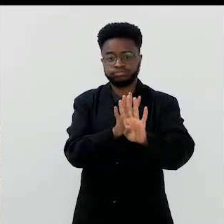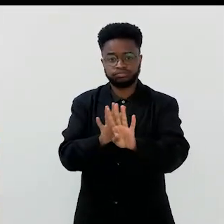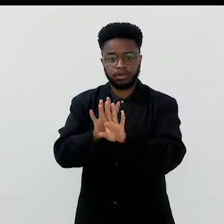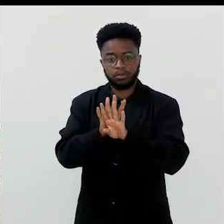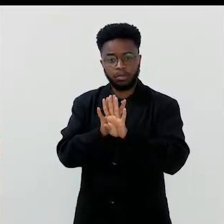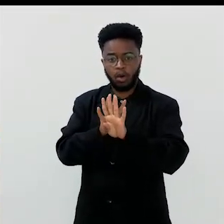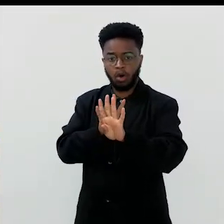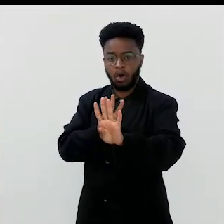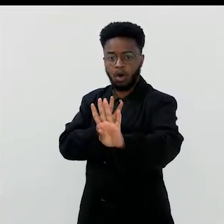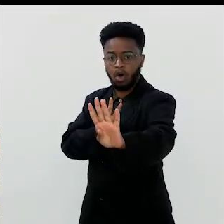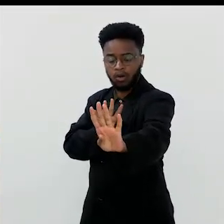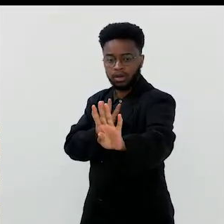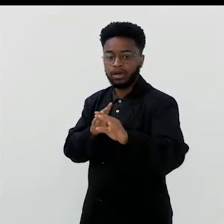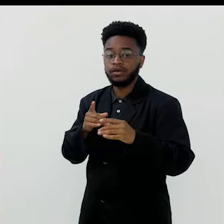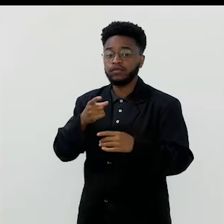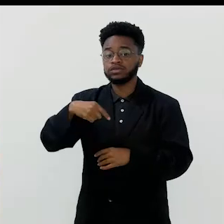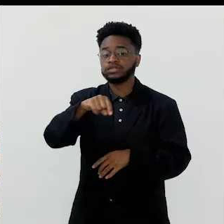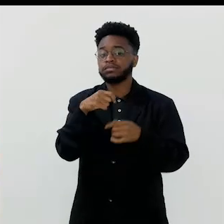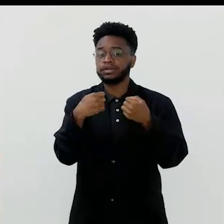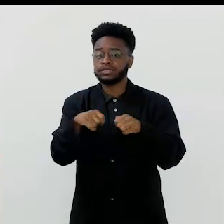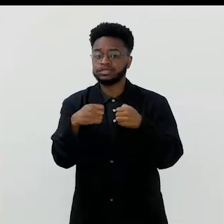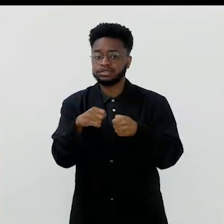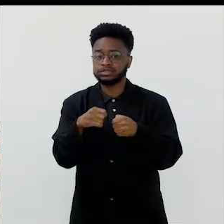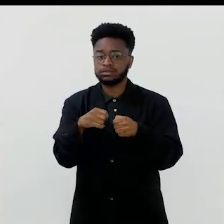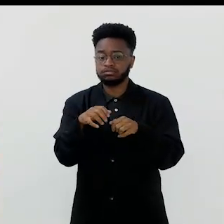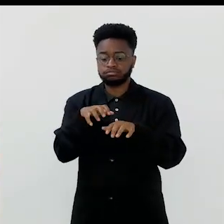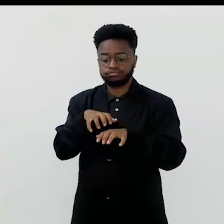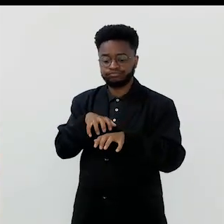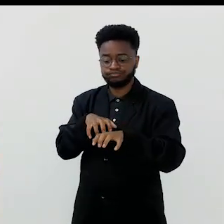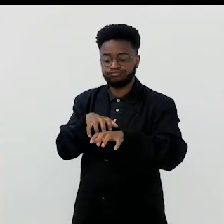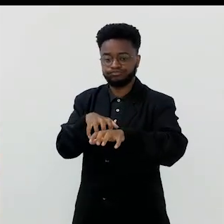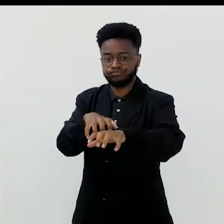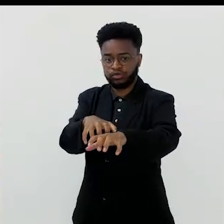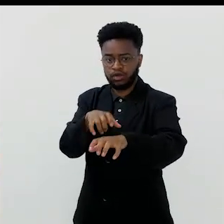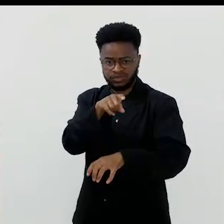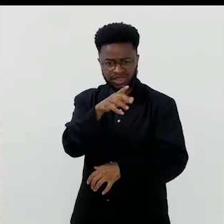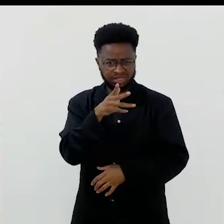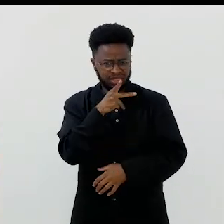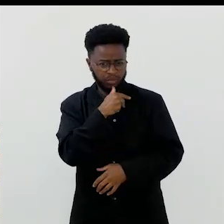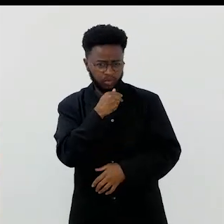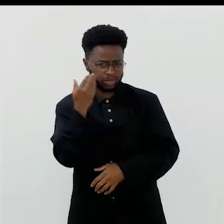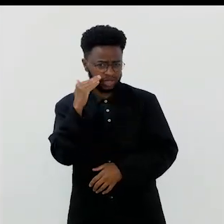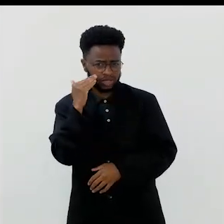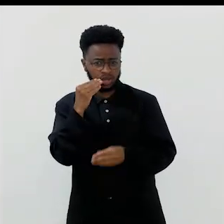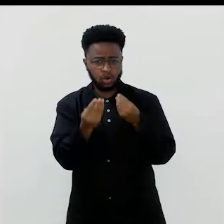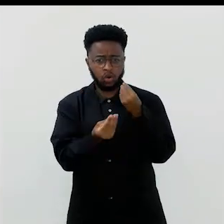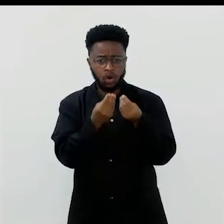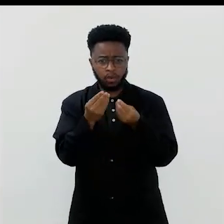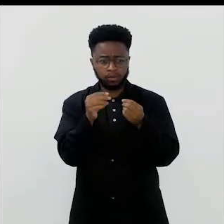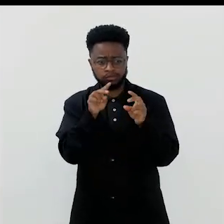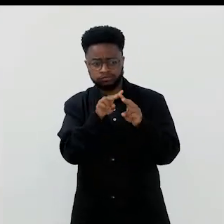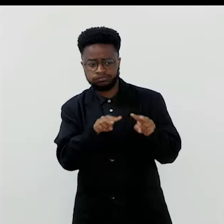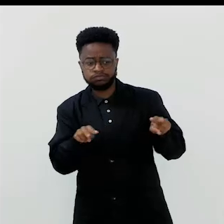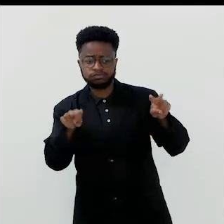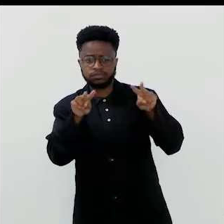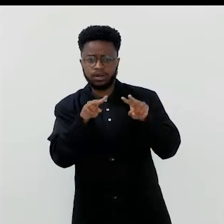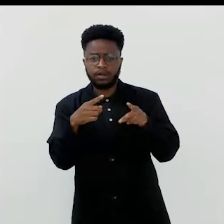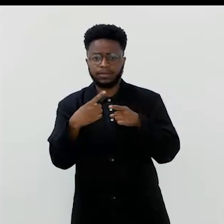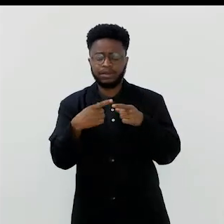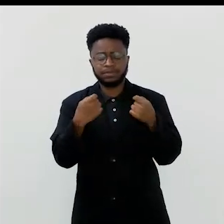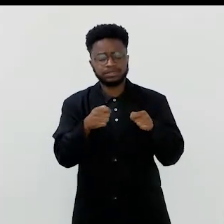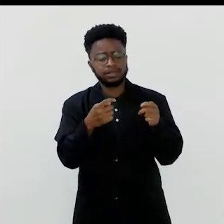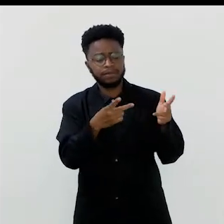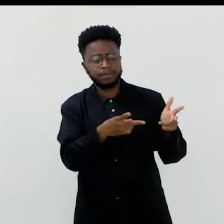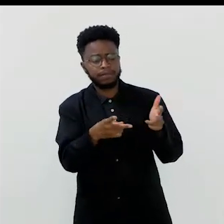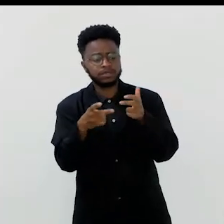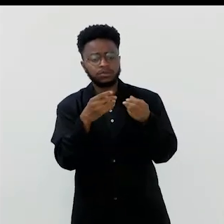Um cortejo linear que você tem que fazer suas alegorias e andar. Você demorou muito para pegar esse olhar, porque é uma coisa de olhar,